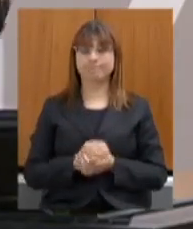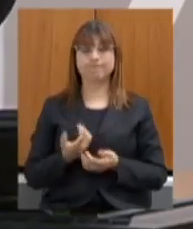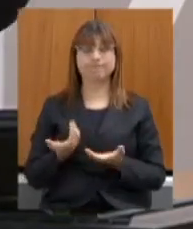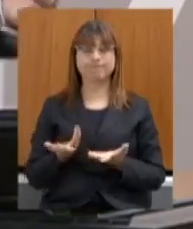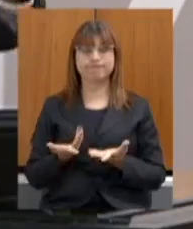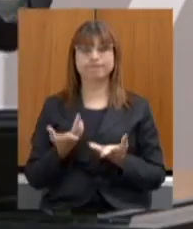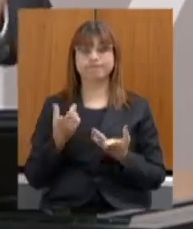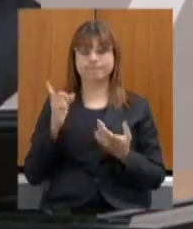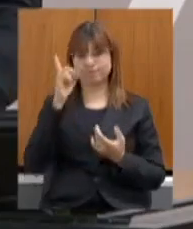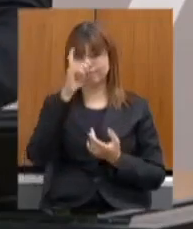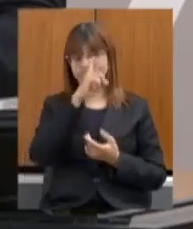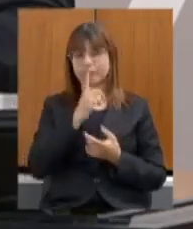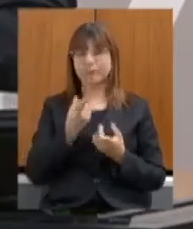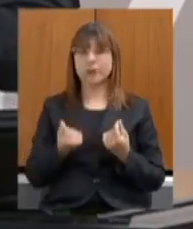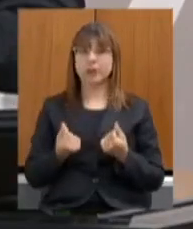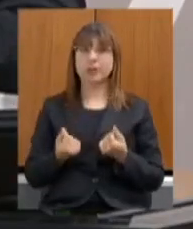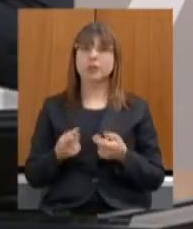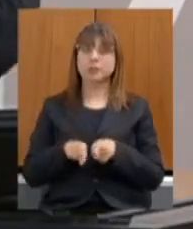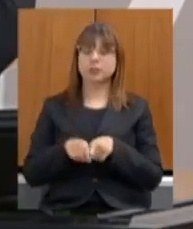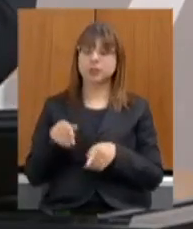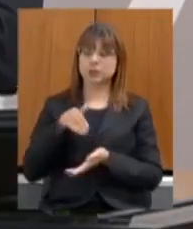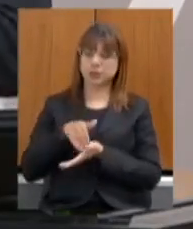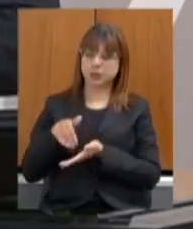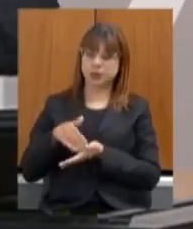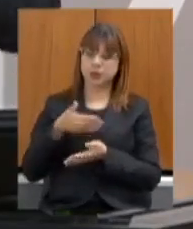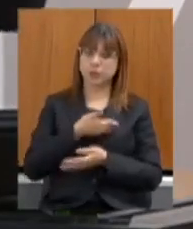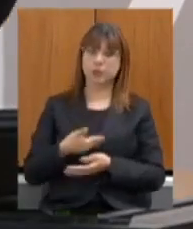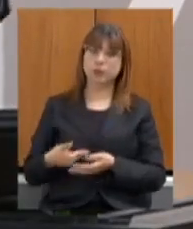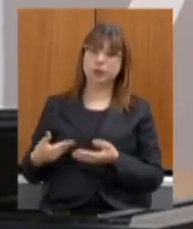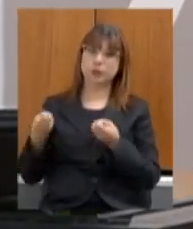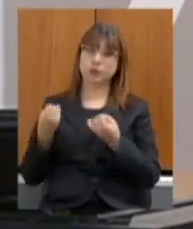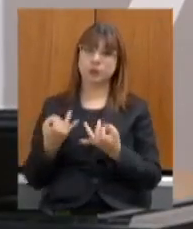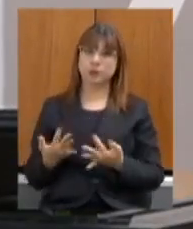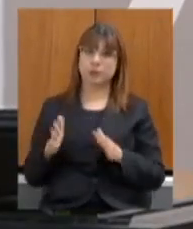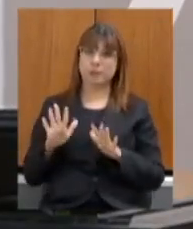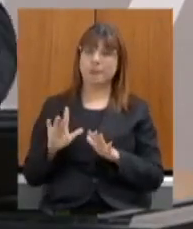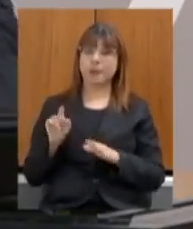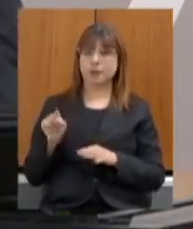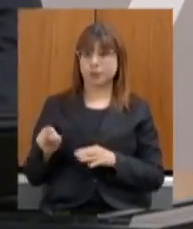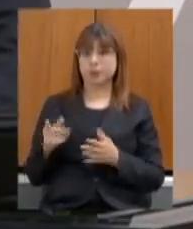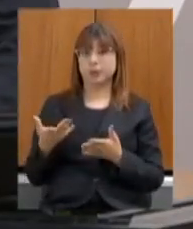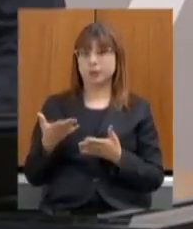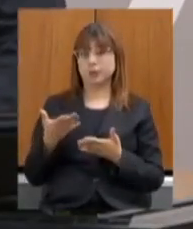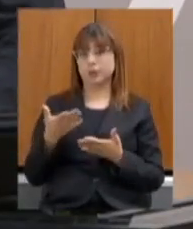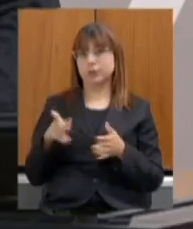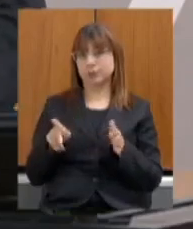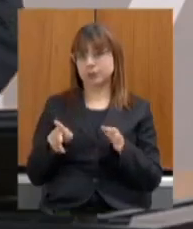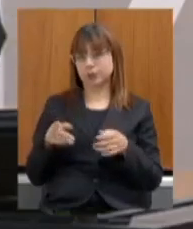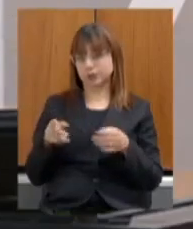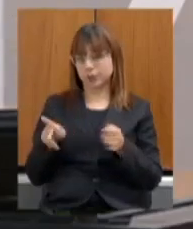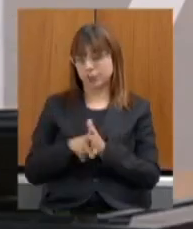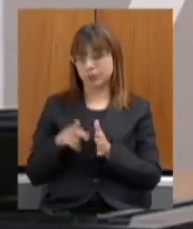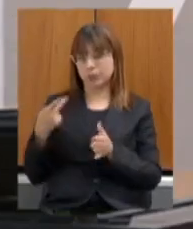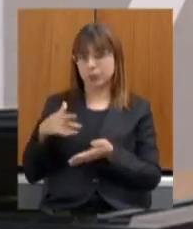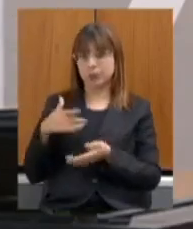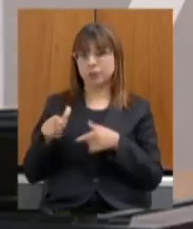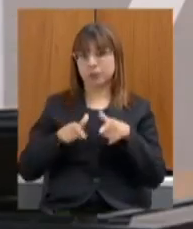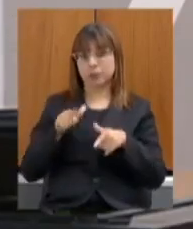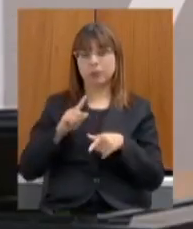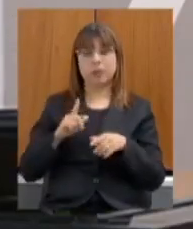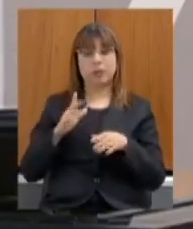O secretário de governo trouxe hoje demandas, mas a pasta dele é uma pasta política, a relação com esta casa